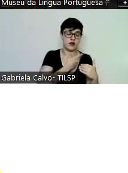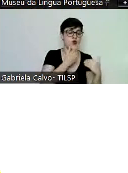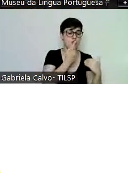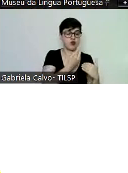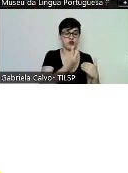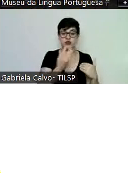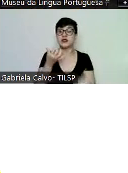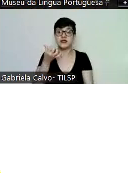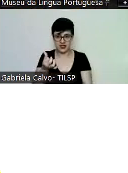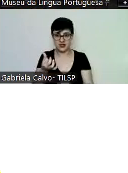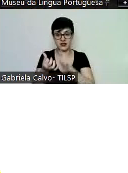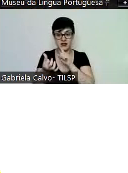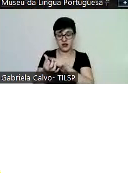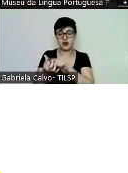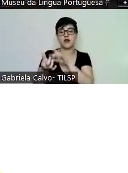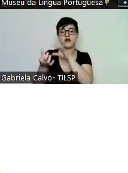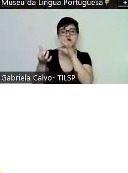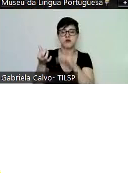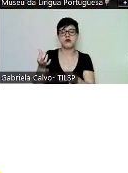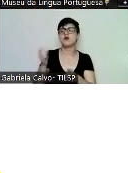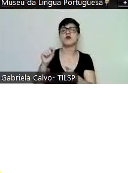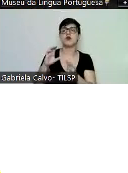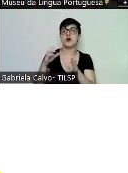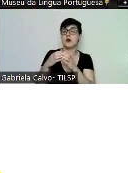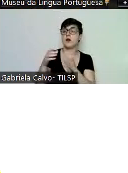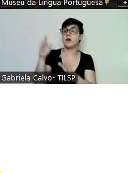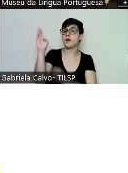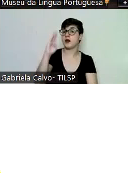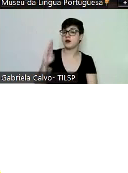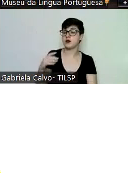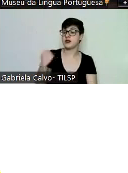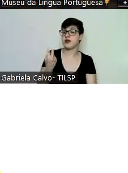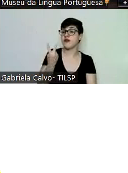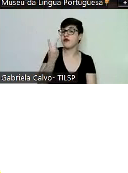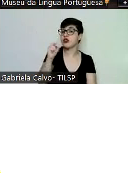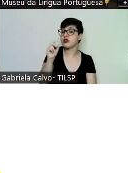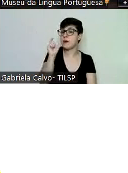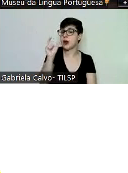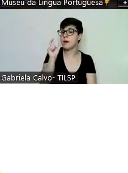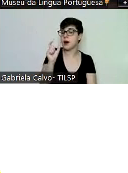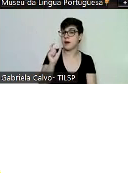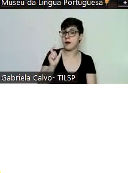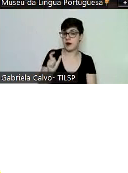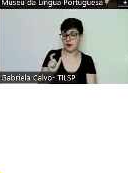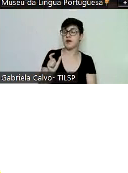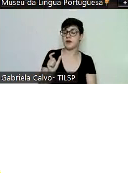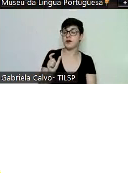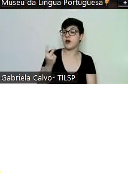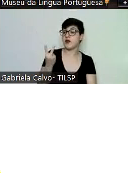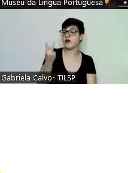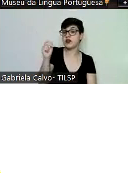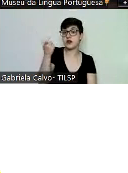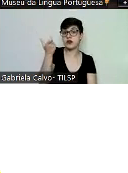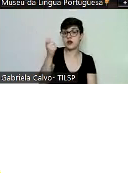rapidamente mas que eram os comitês nacionais tinham que definir 20 termos para enviar que deveriam constar